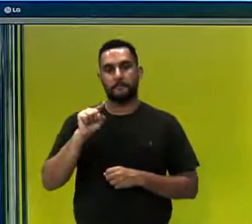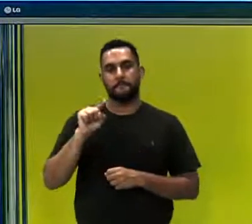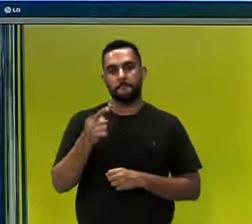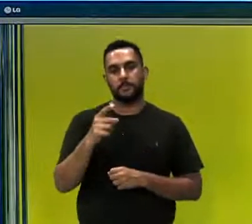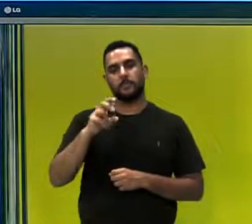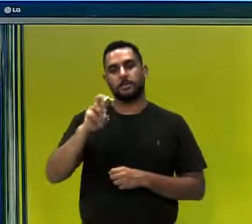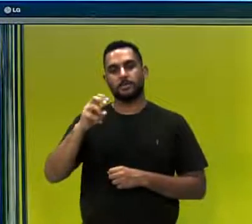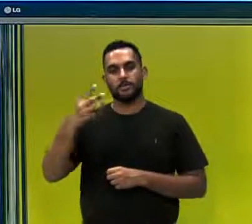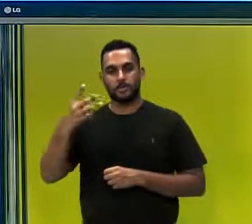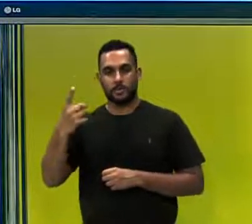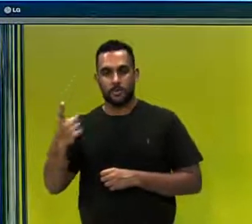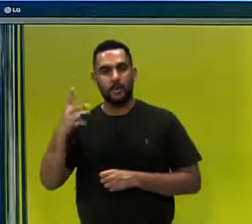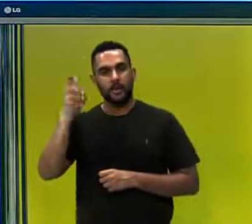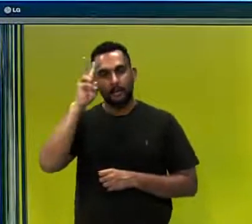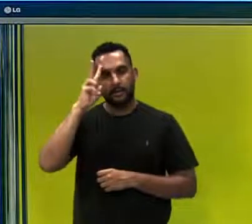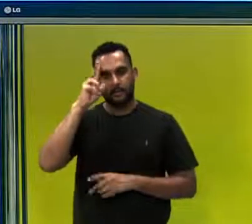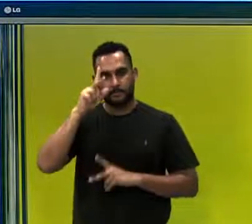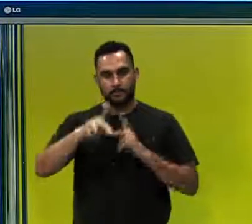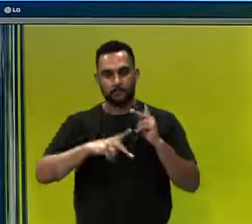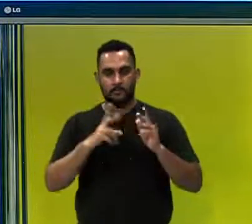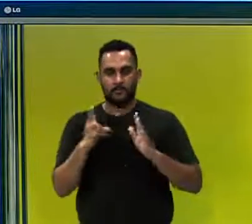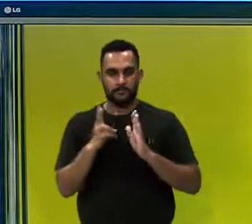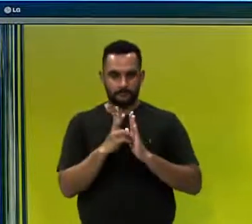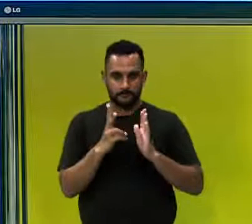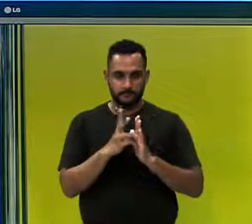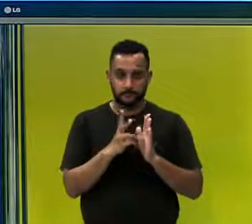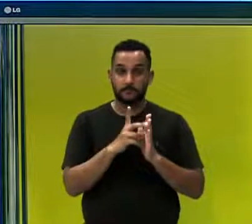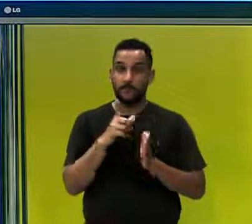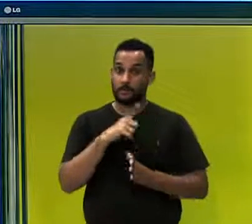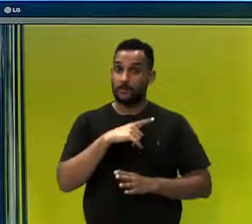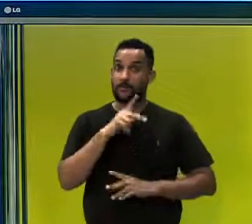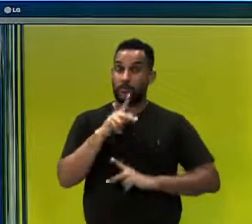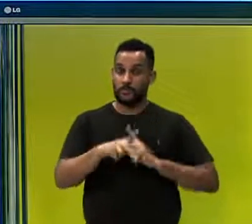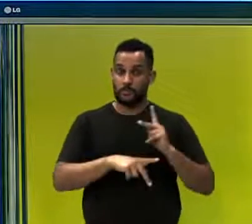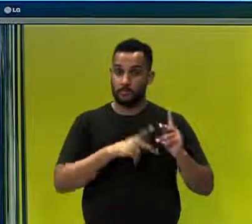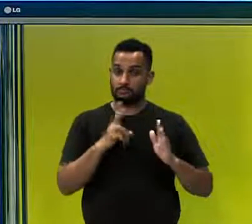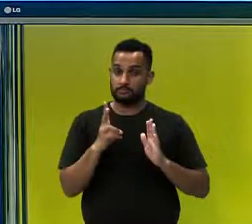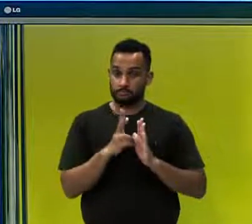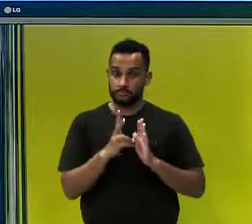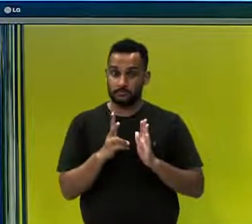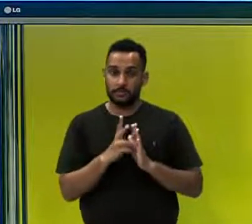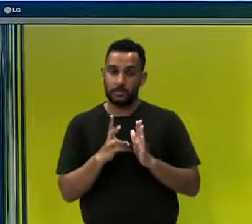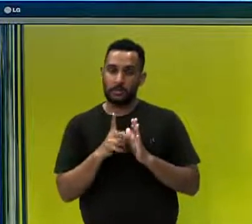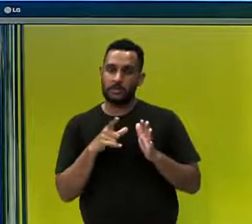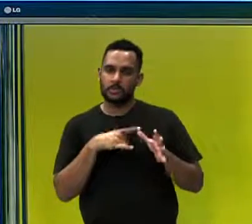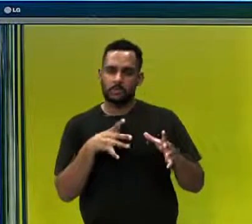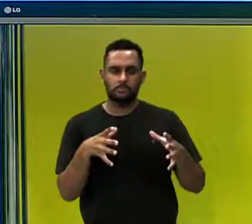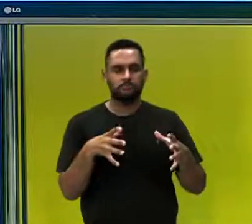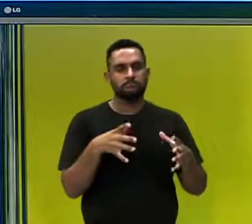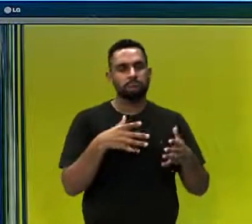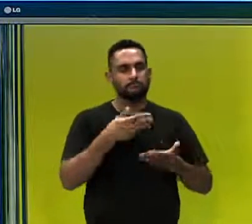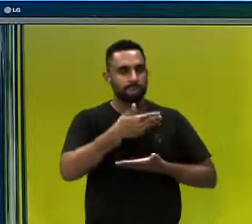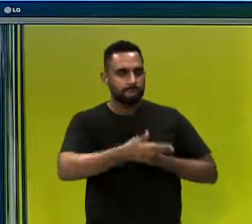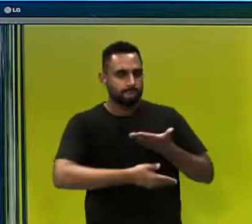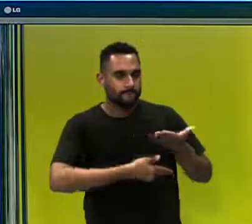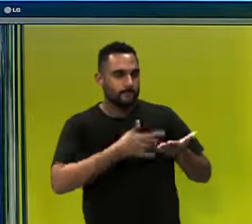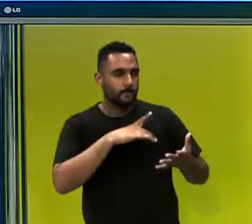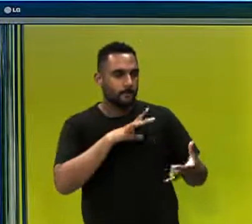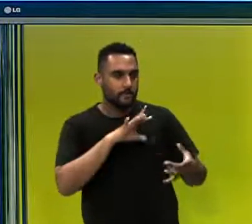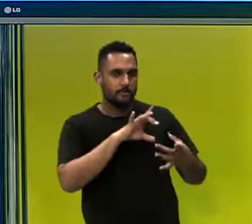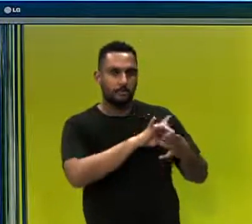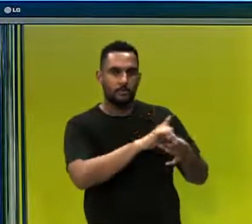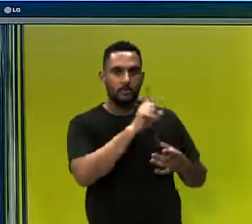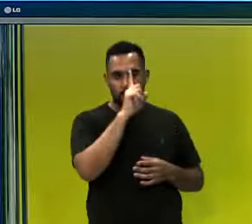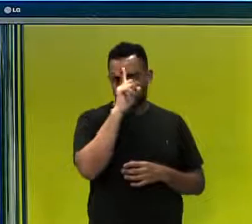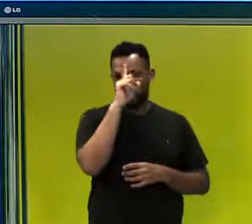até mesmo dos povos indígenas, nós temos os povos indígenas brasileiros, uma harmonia tão grande com a natureza,